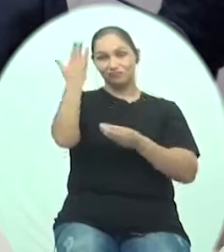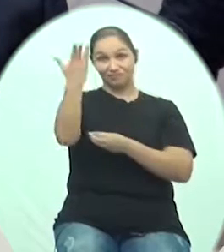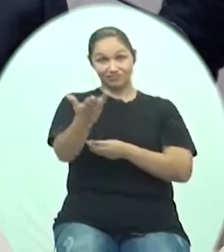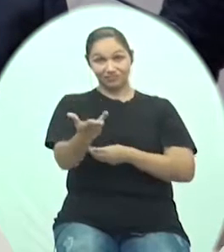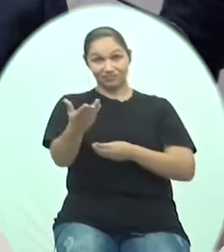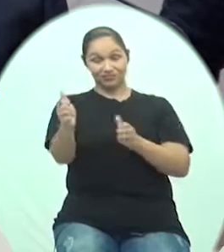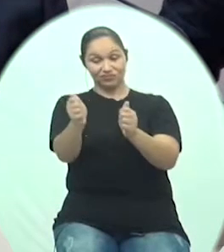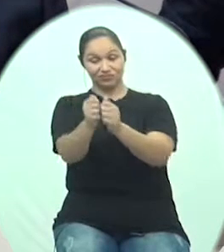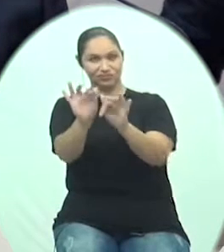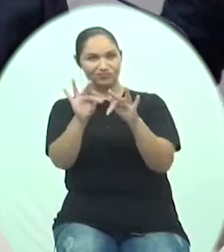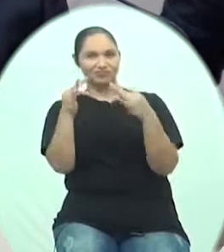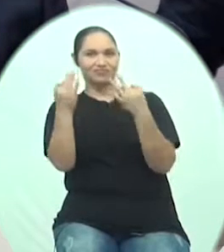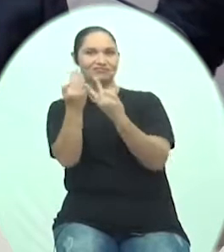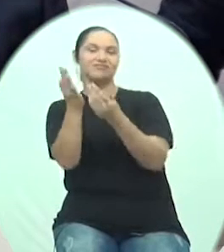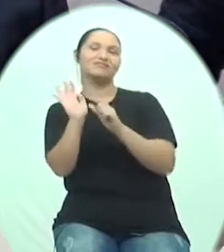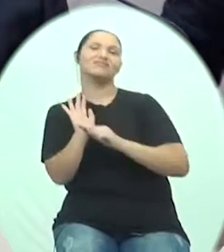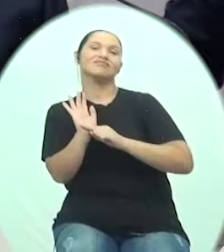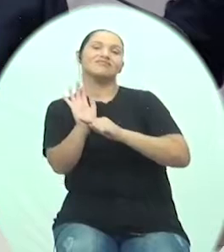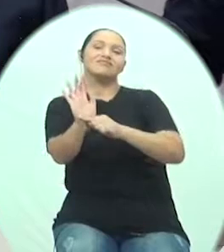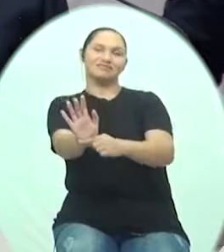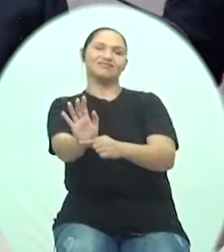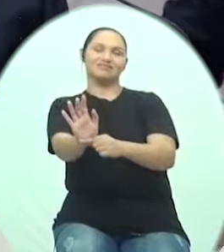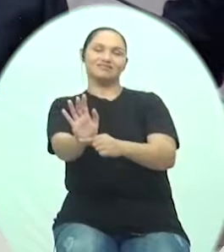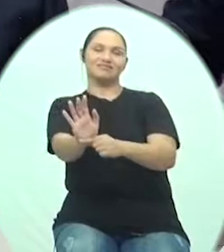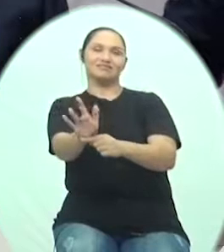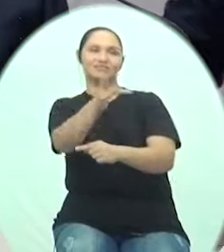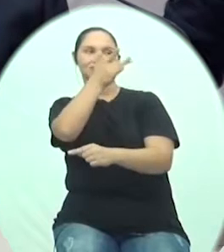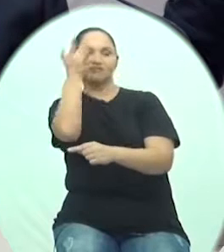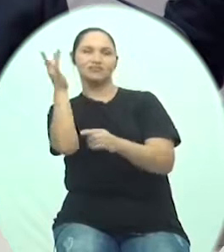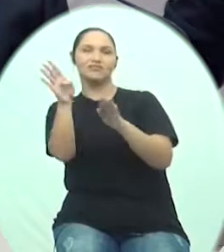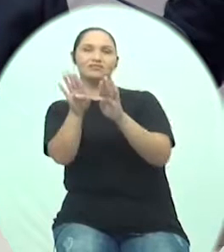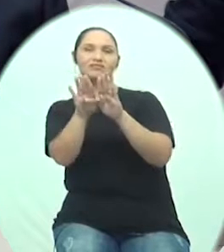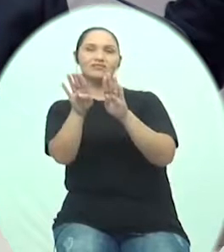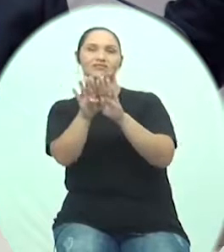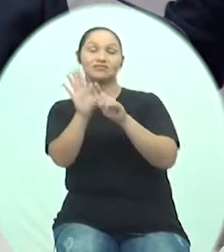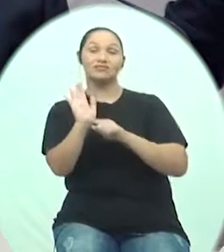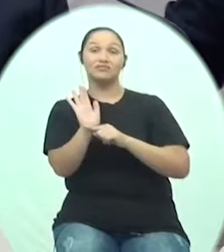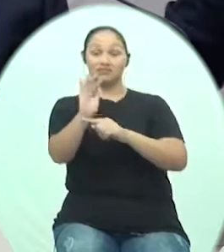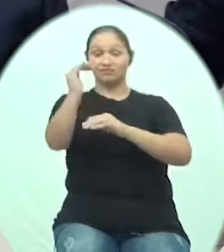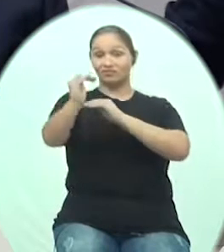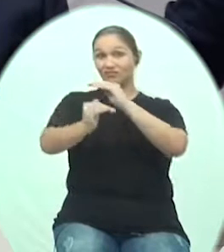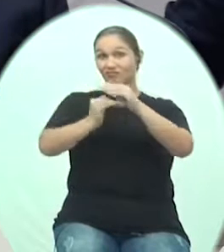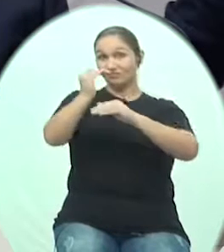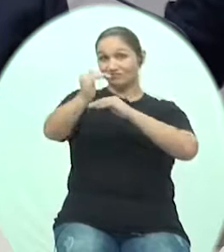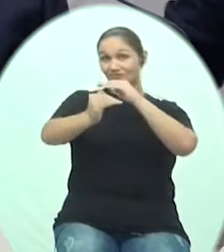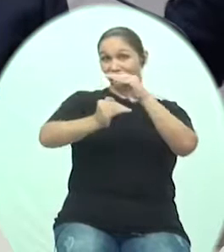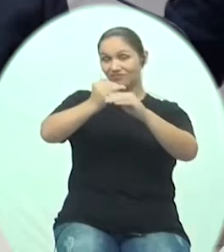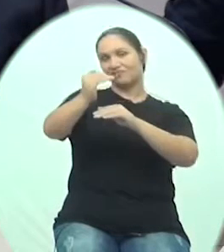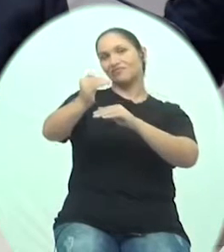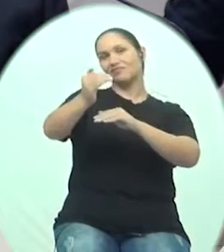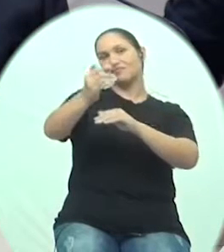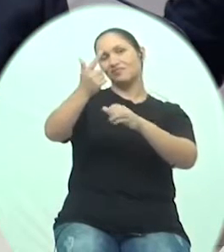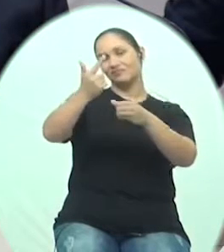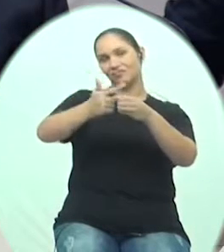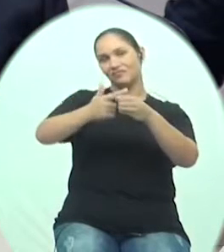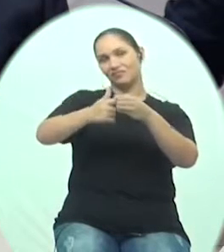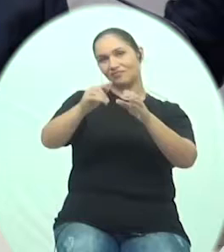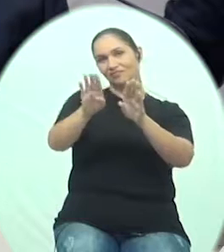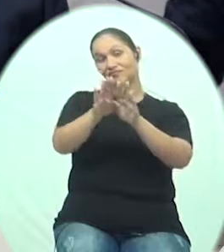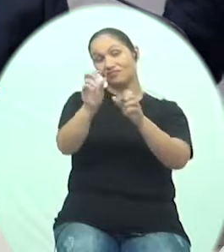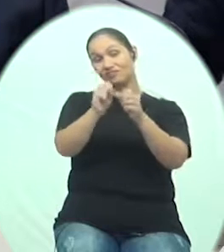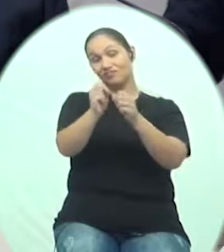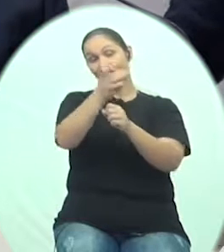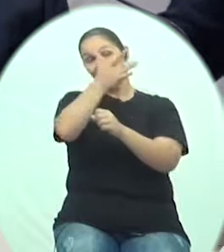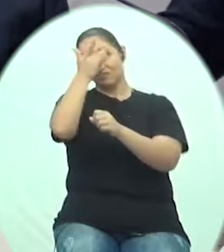vem contribuindo com as pessoas com desenvolvimento né com pão na mesa do do nosso trabalhador que lá que